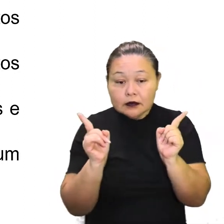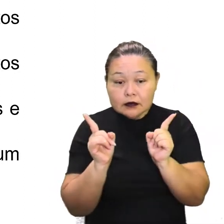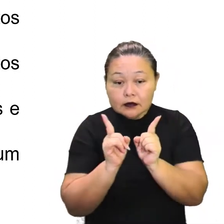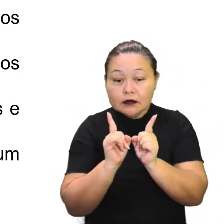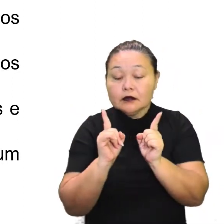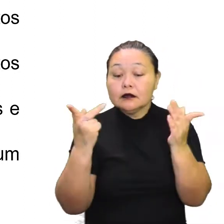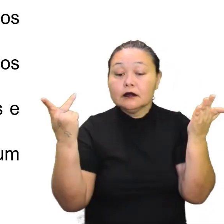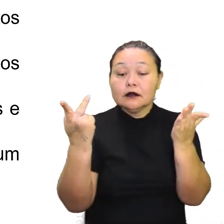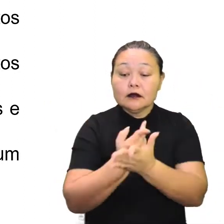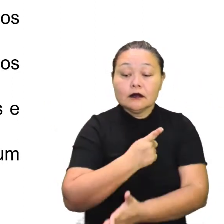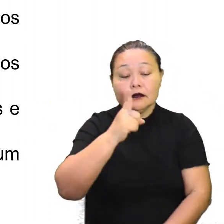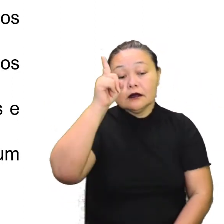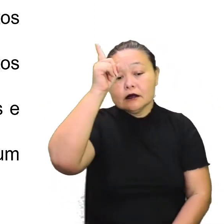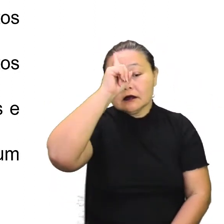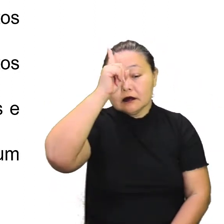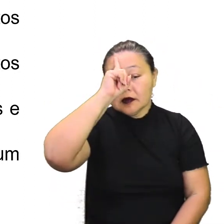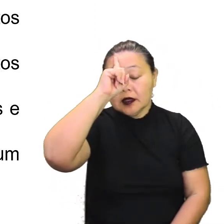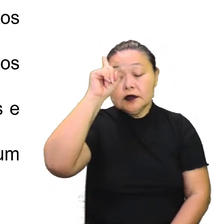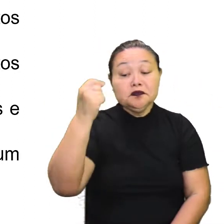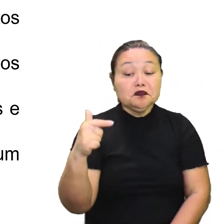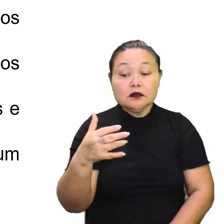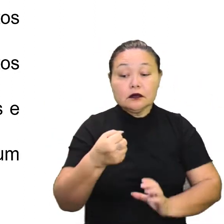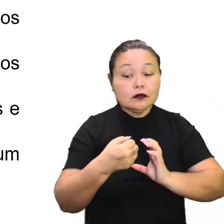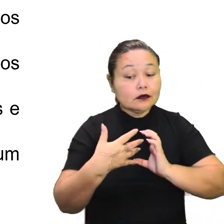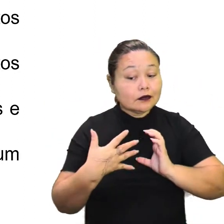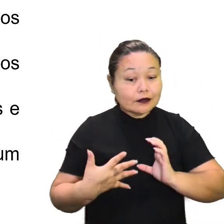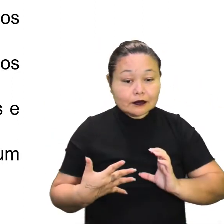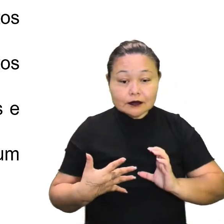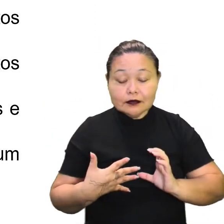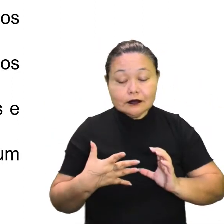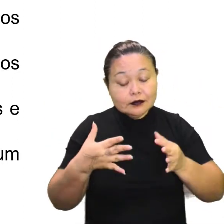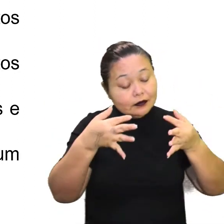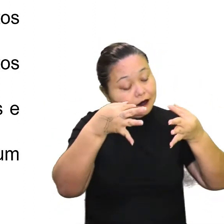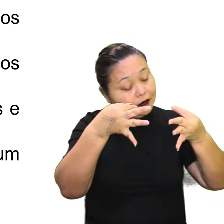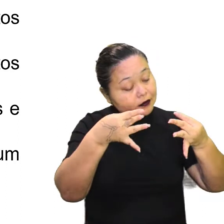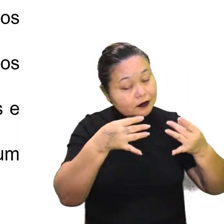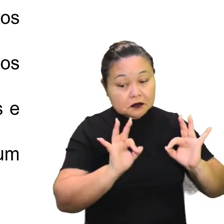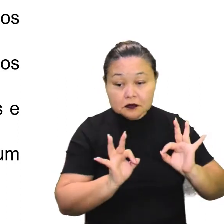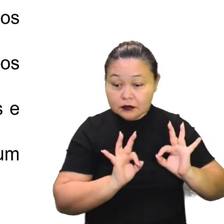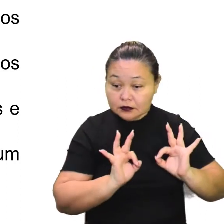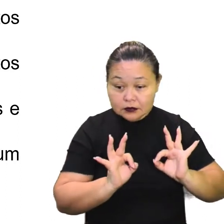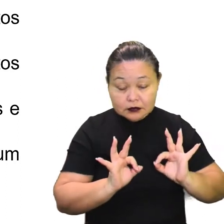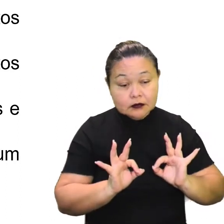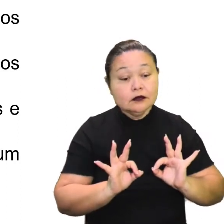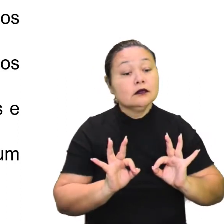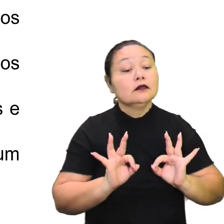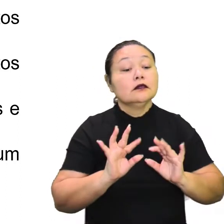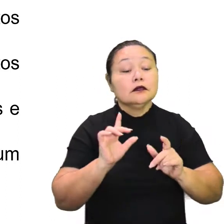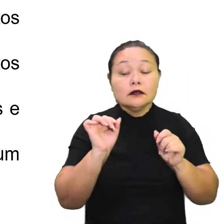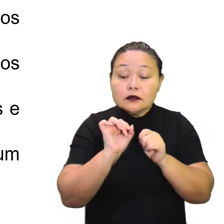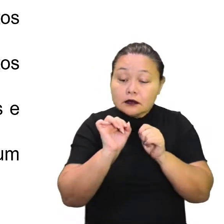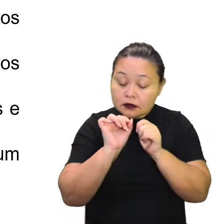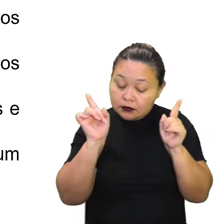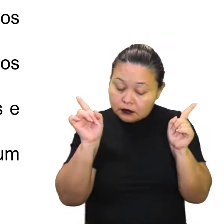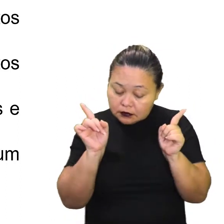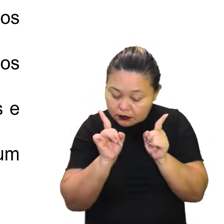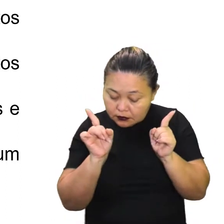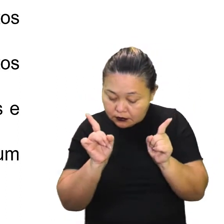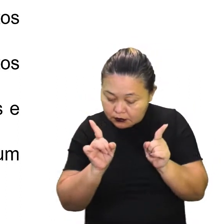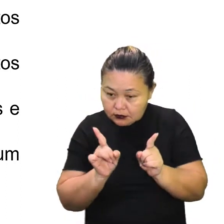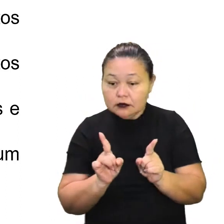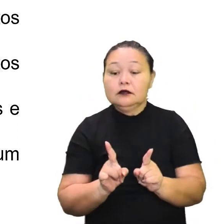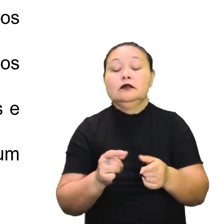relata acontecimentos cotidianos sem características detalhadas. O conto, ele vem desse